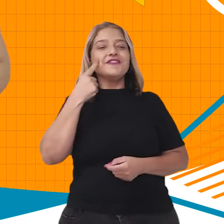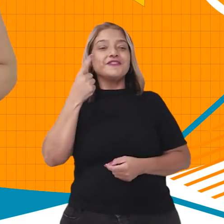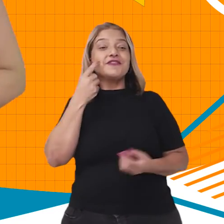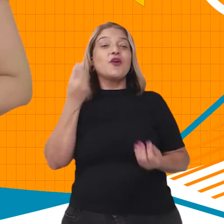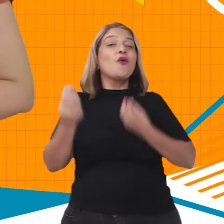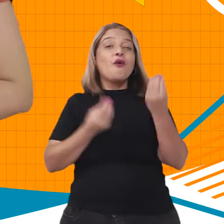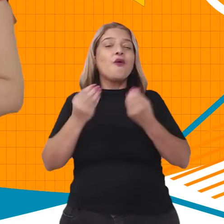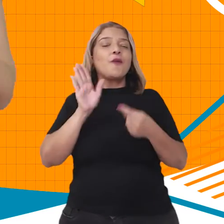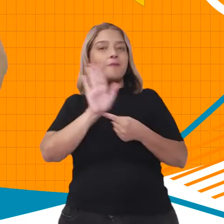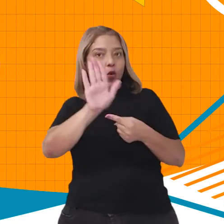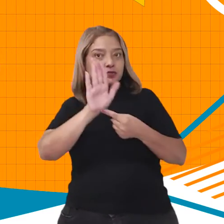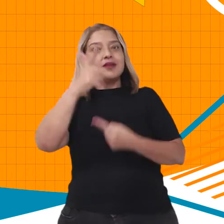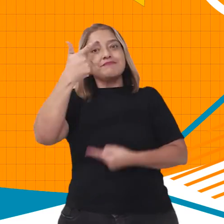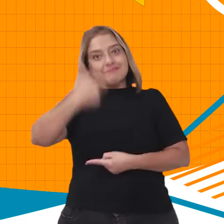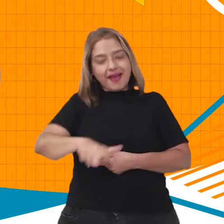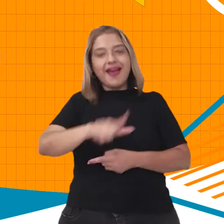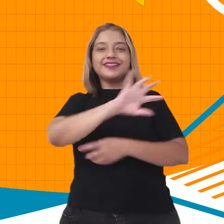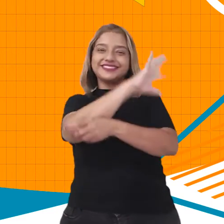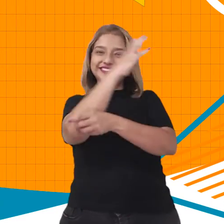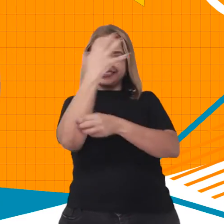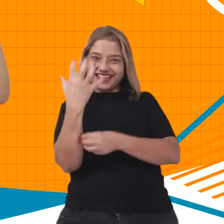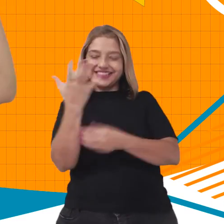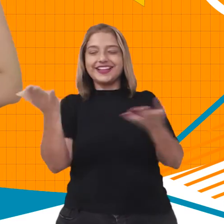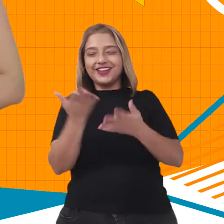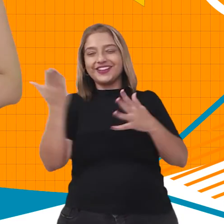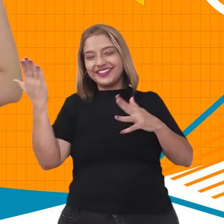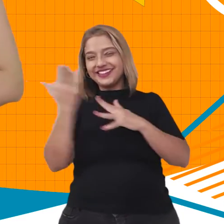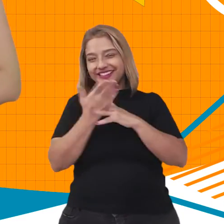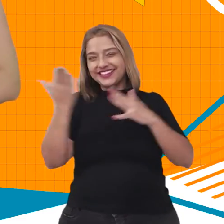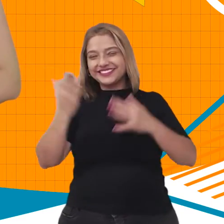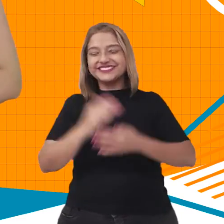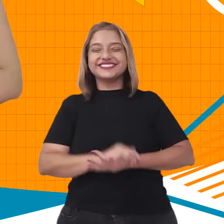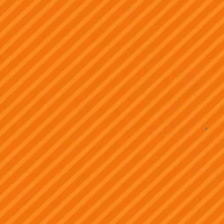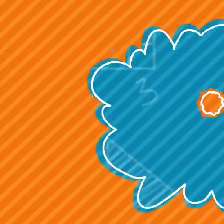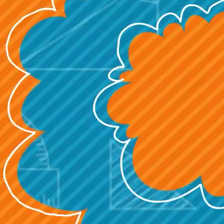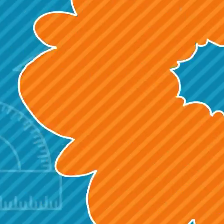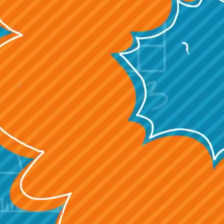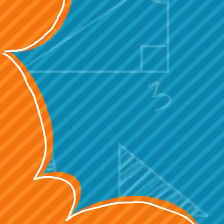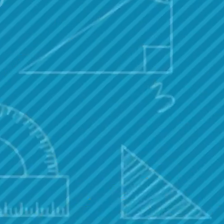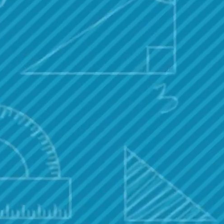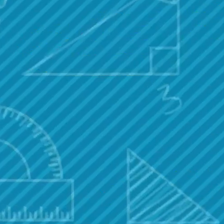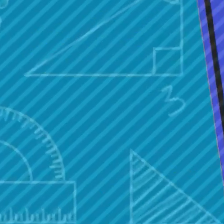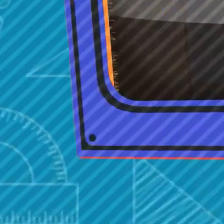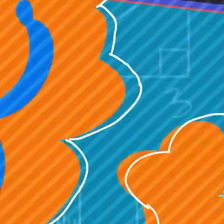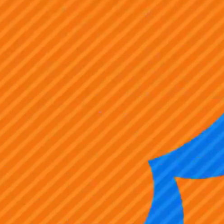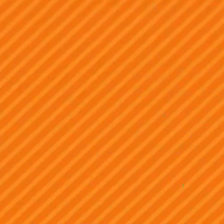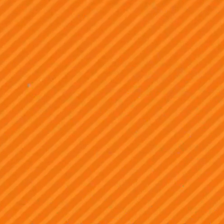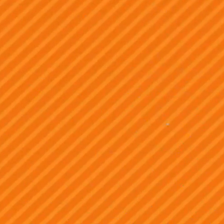contemplando essas imagens do cerrado e vamos para o nosso intervalo.